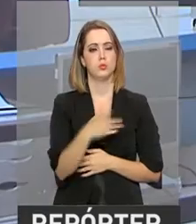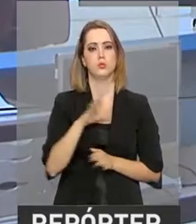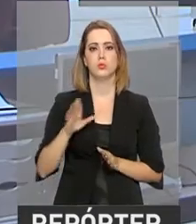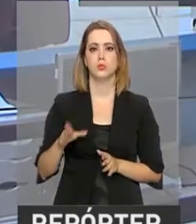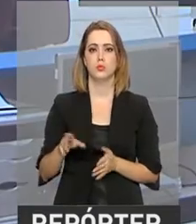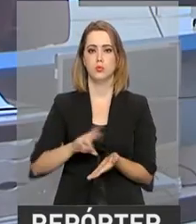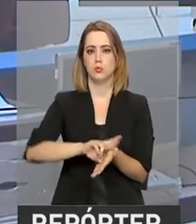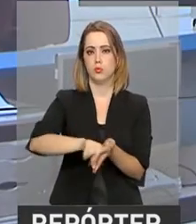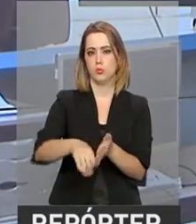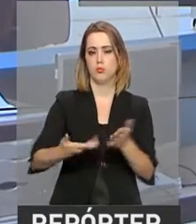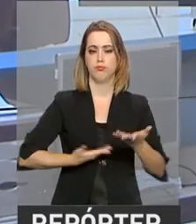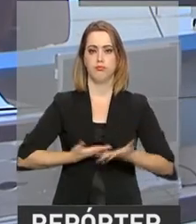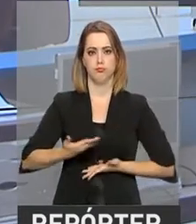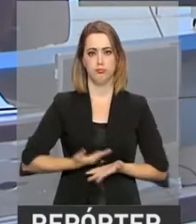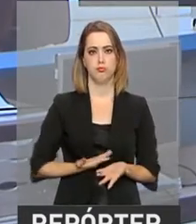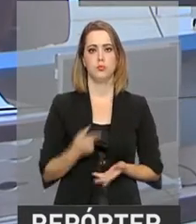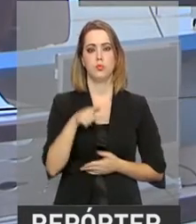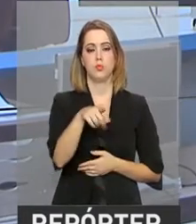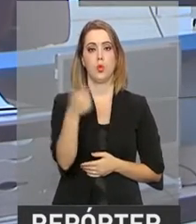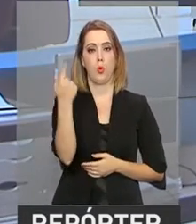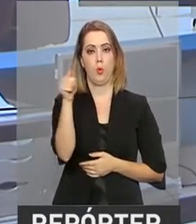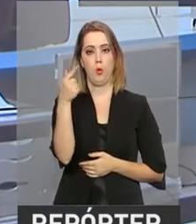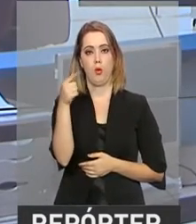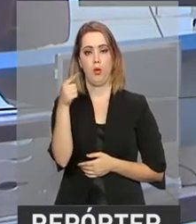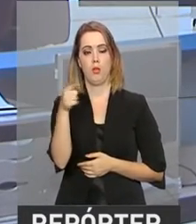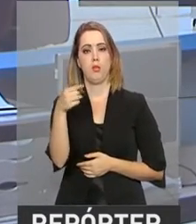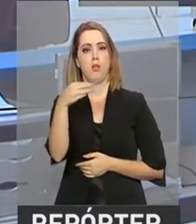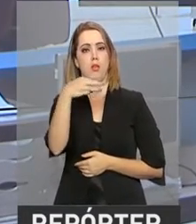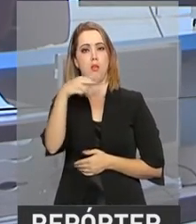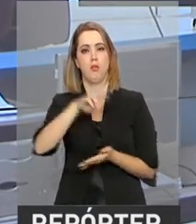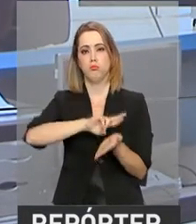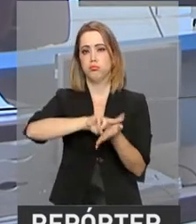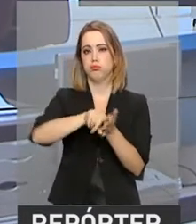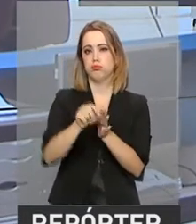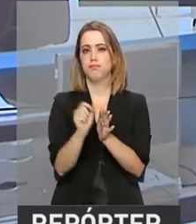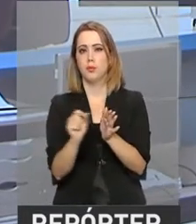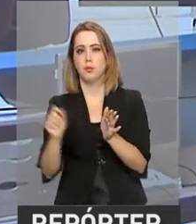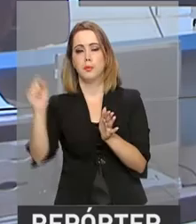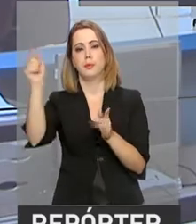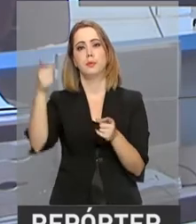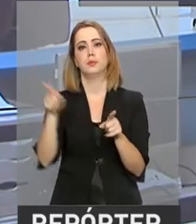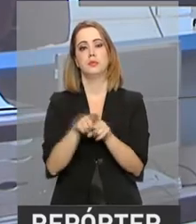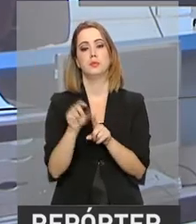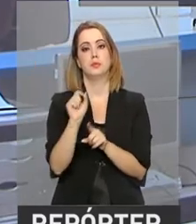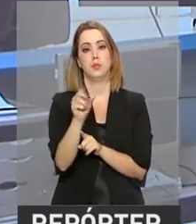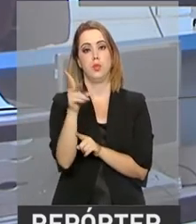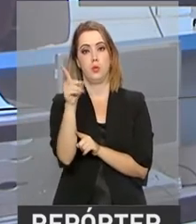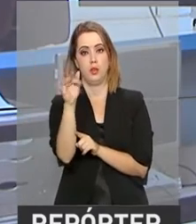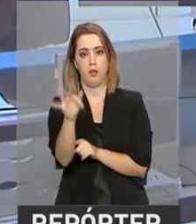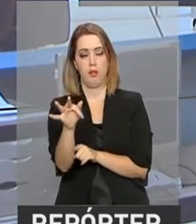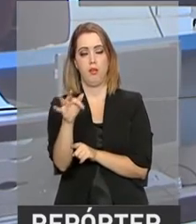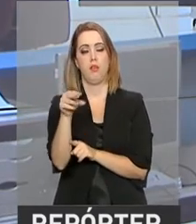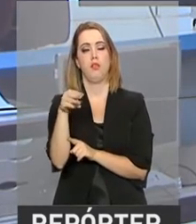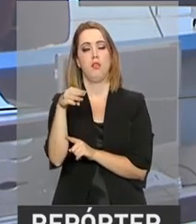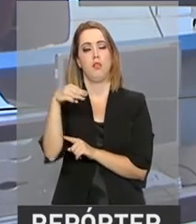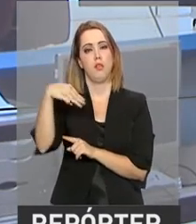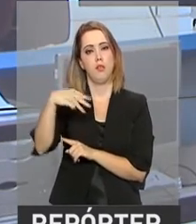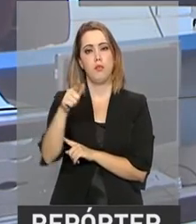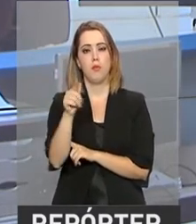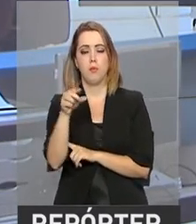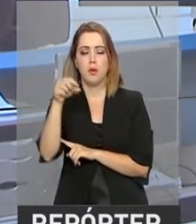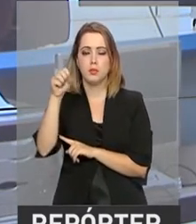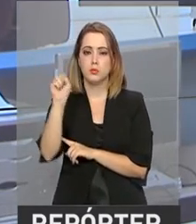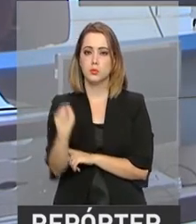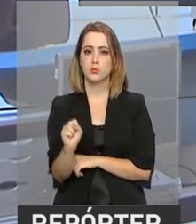os investidores de goiás mato grosso mato grosso do sul e do distrito geral ainda tem à disposição o fundo constitucional